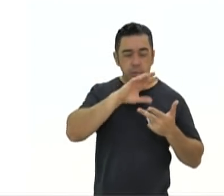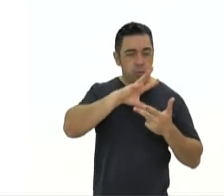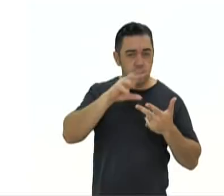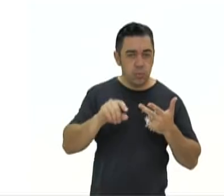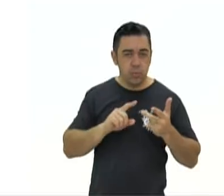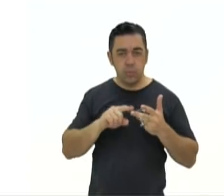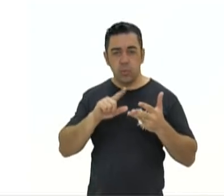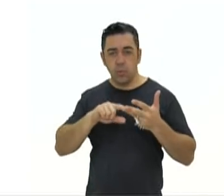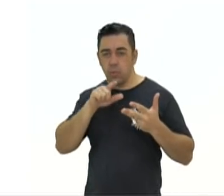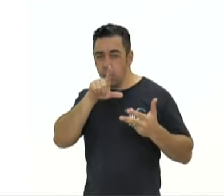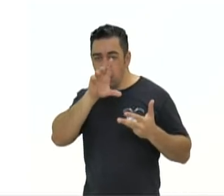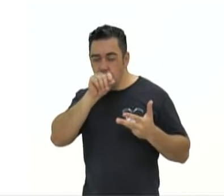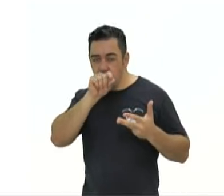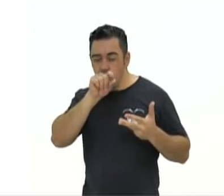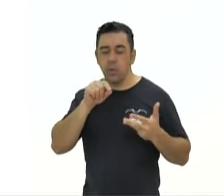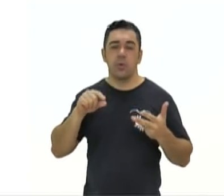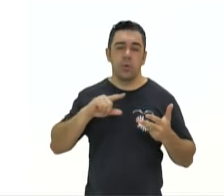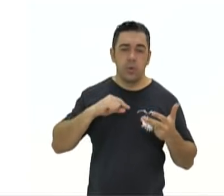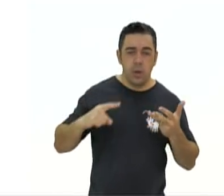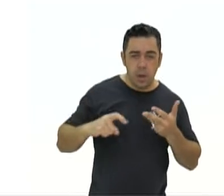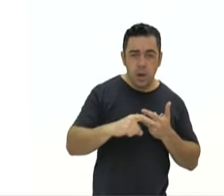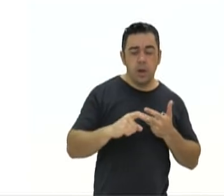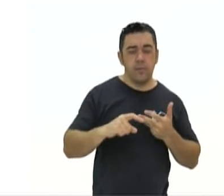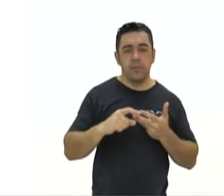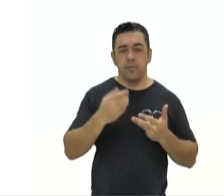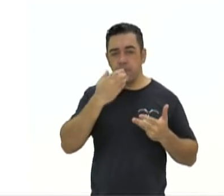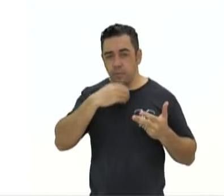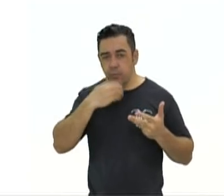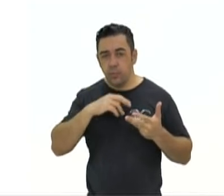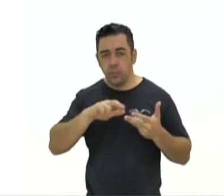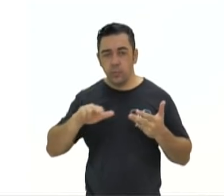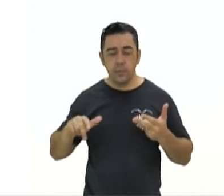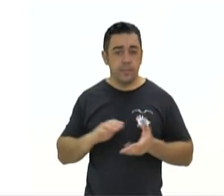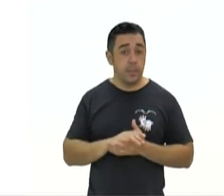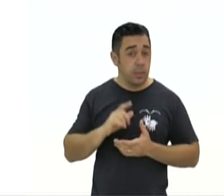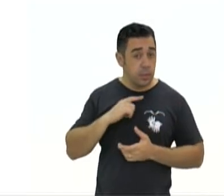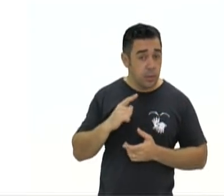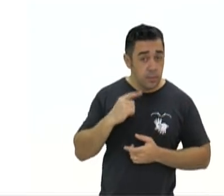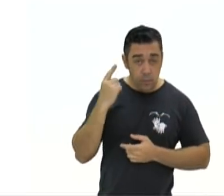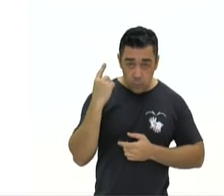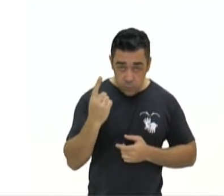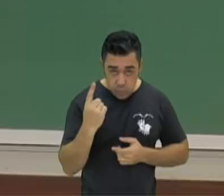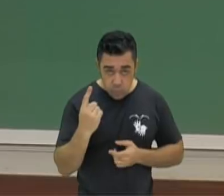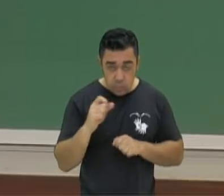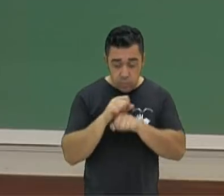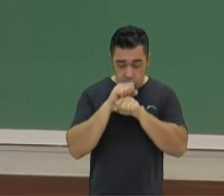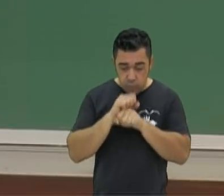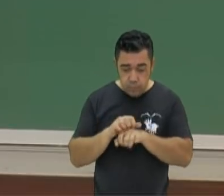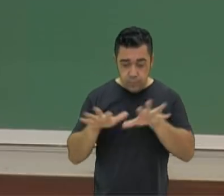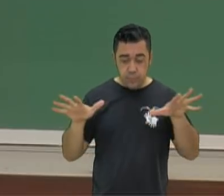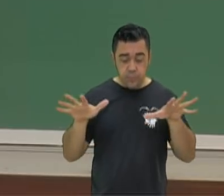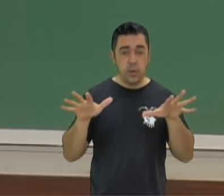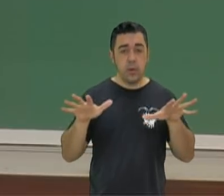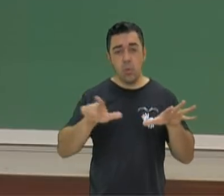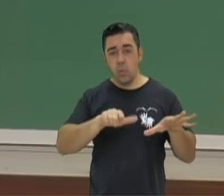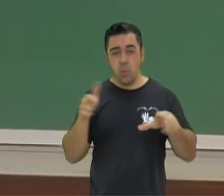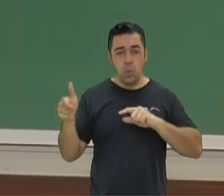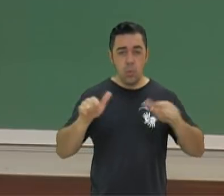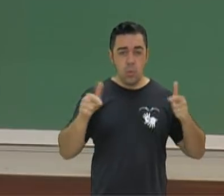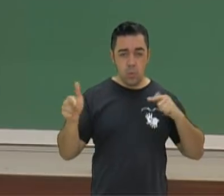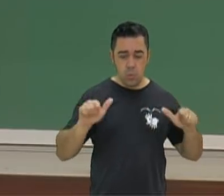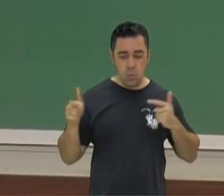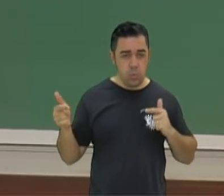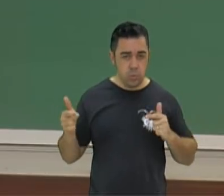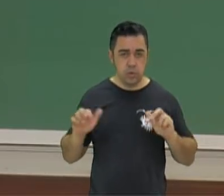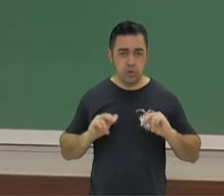frutos e brotos. Então, a partir de um ancestral comum, surgiram outros tipos de pássaros. Isso é irradiação adaptativa,